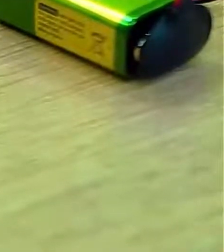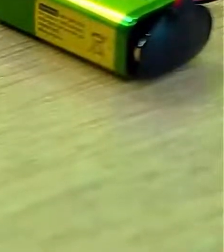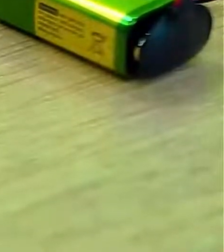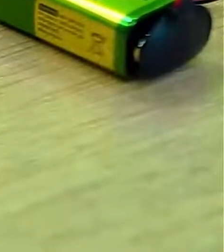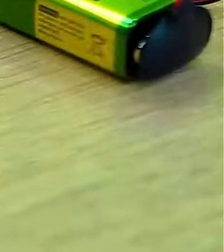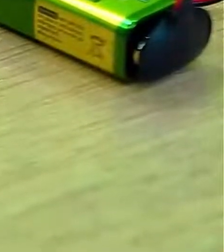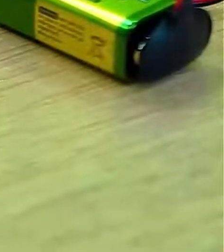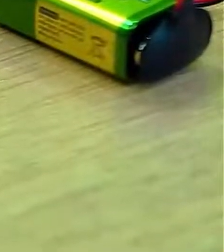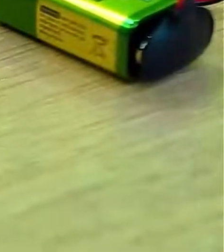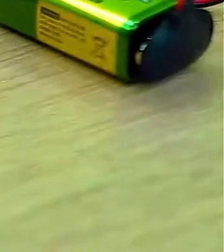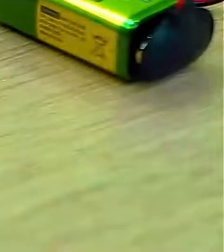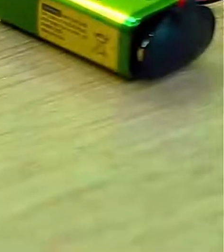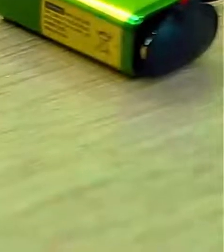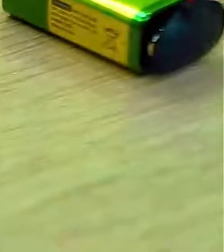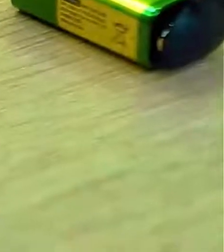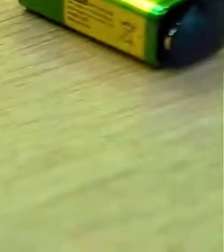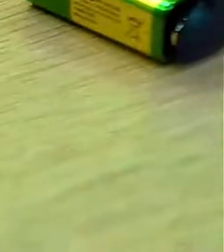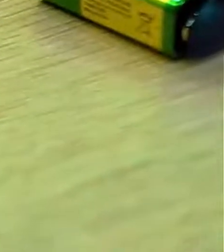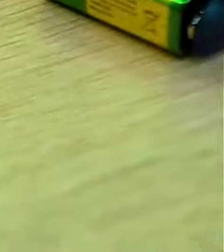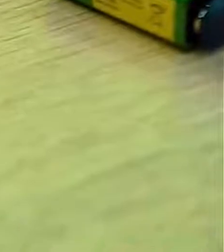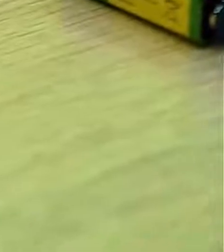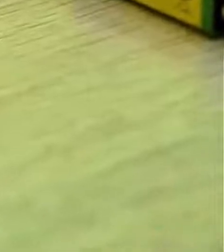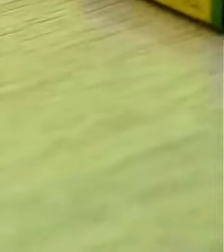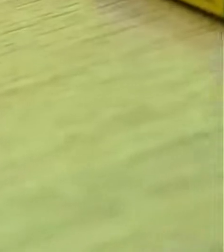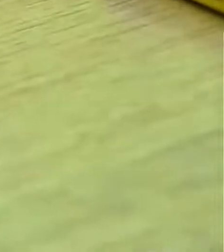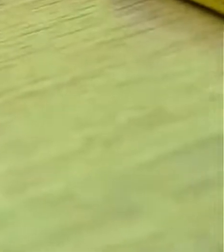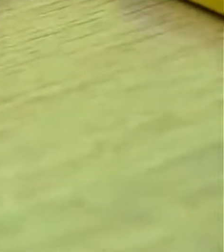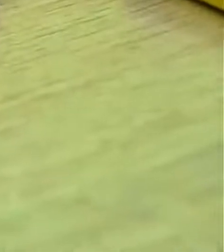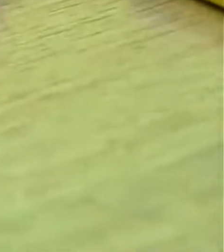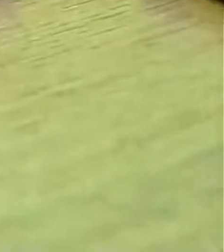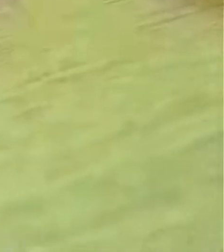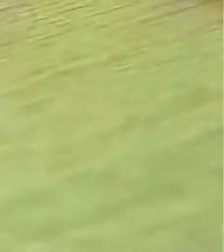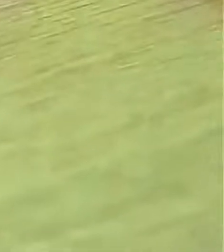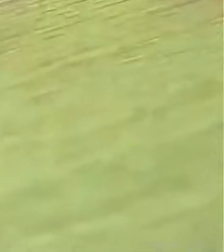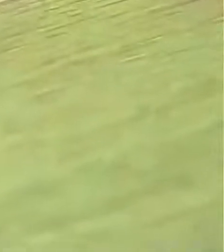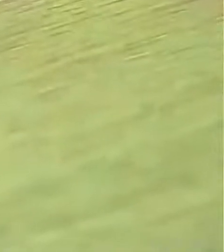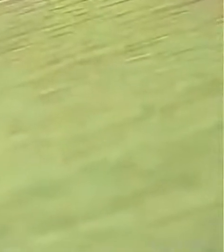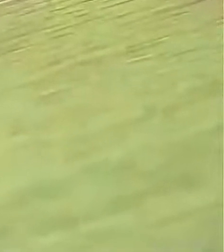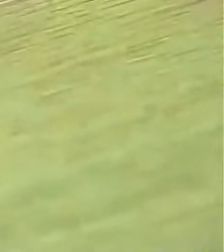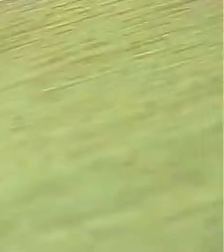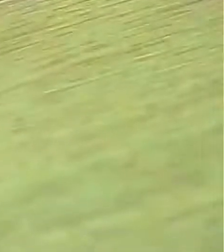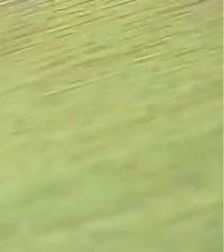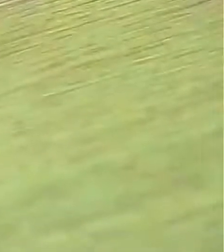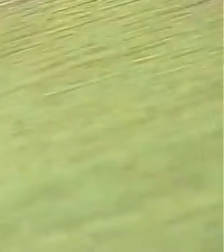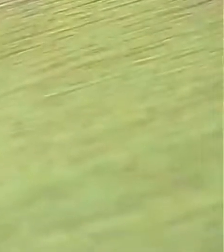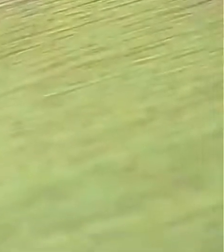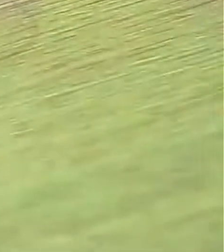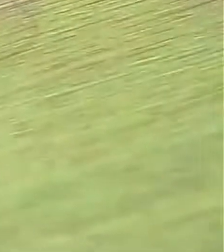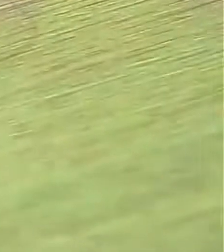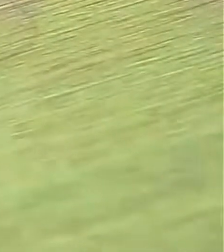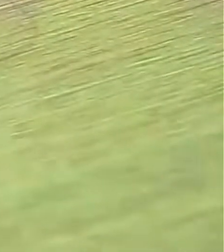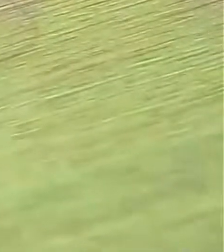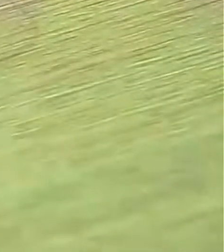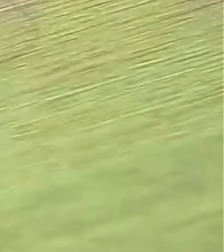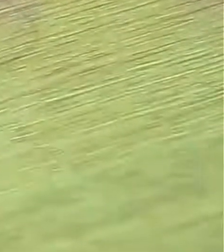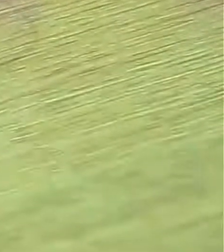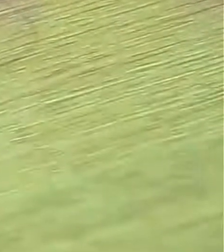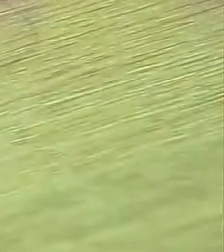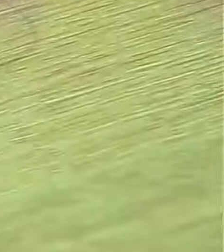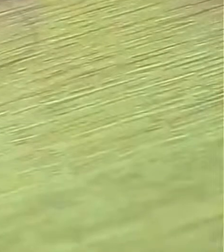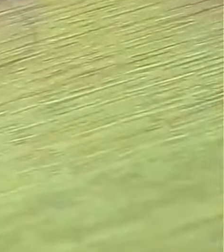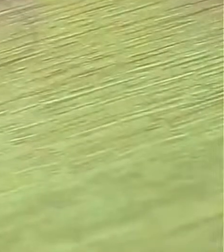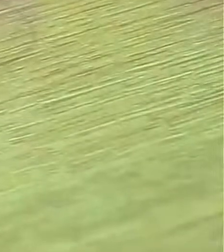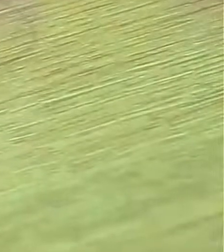Ó, vou pegar aqui o nosso ímã, como vocês podem observar aqui. Olha só, vou aproximar do sensor. Opa, olha